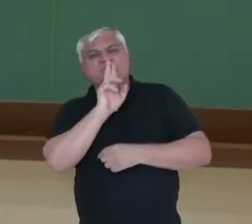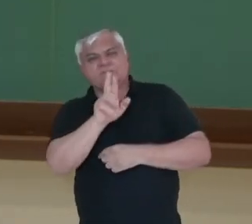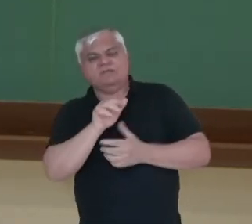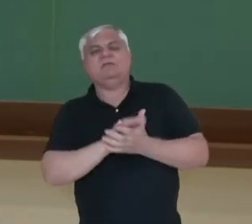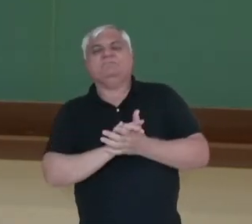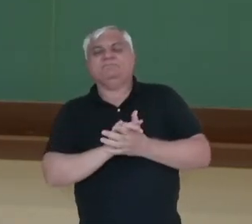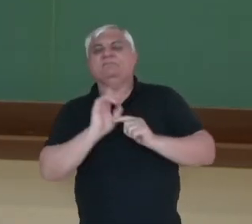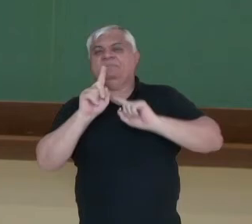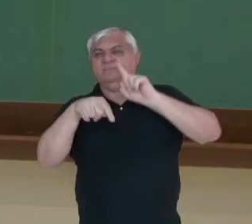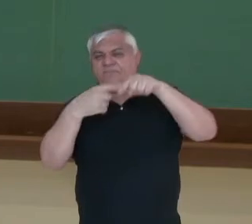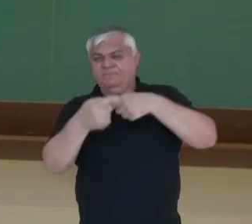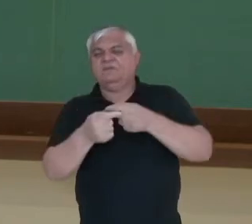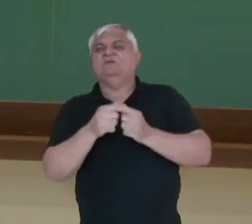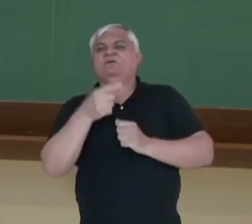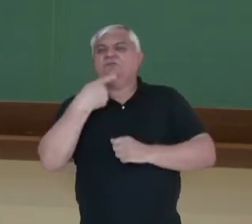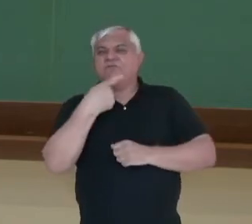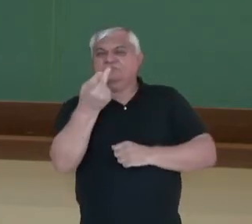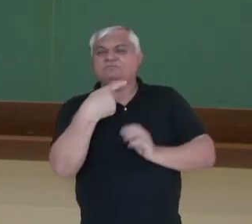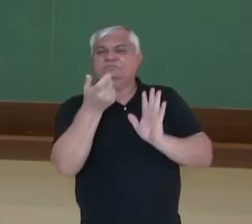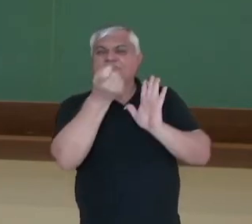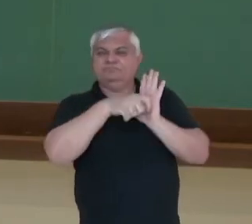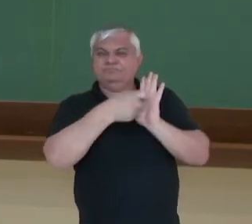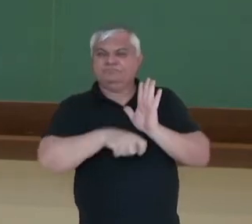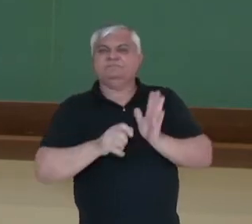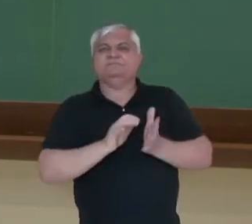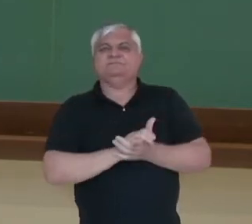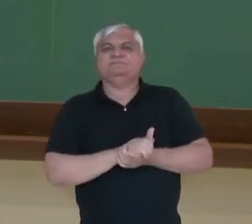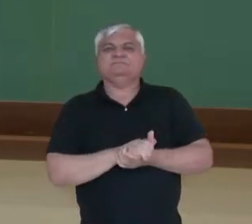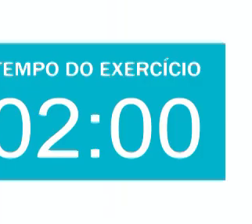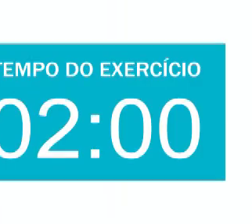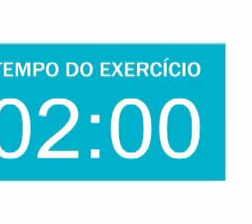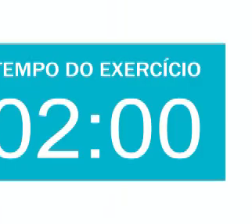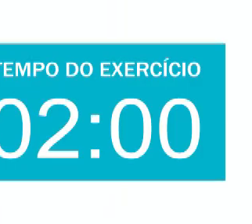na sequência, eu volto para corrigir com vocês.